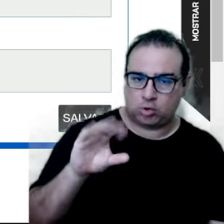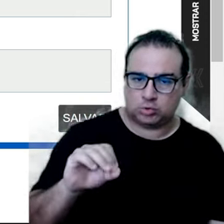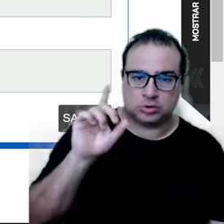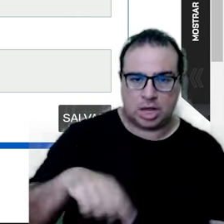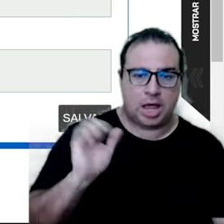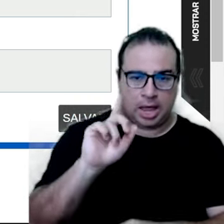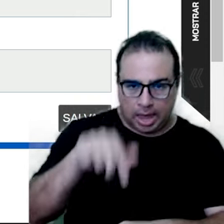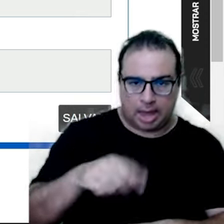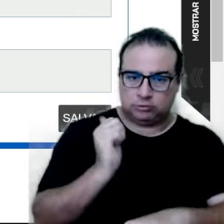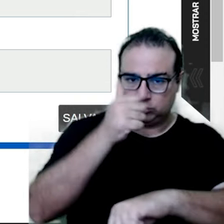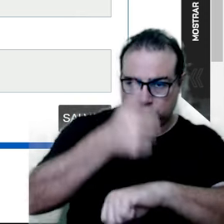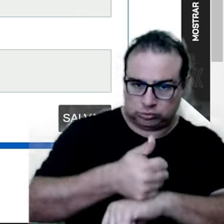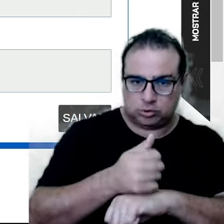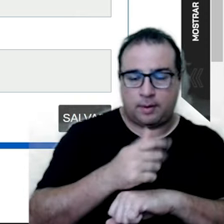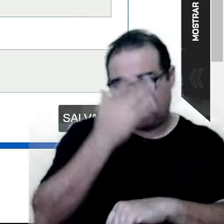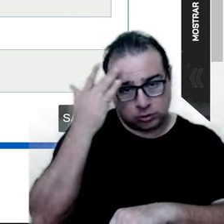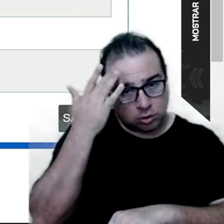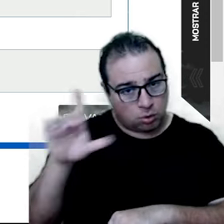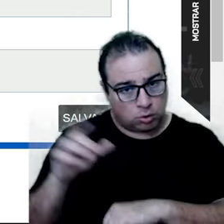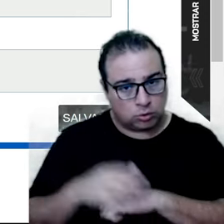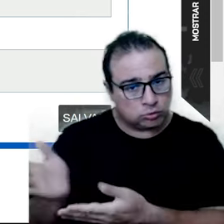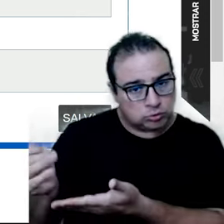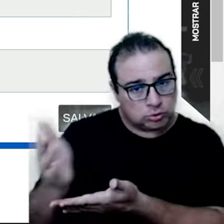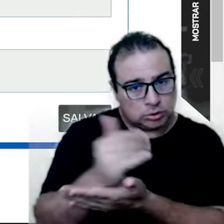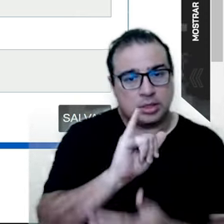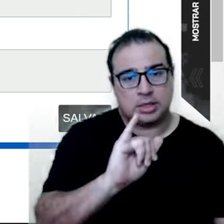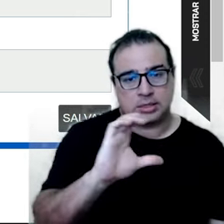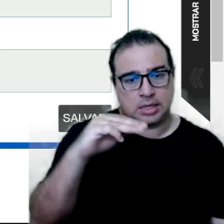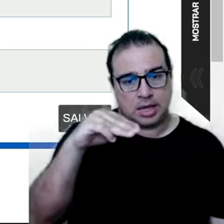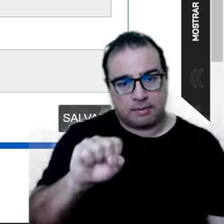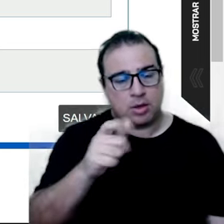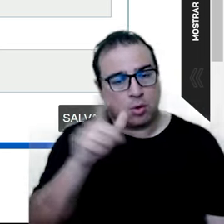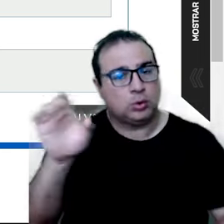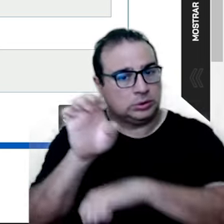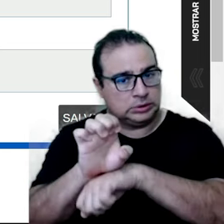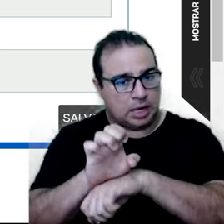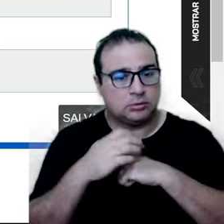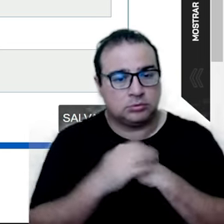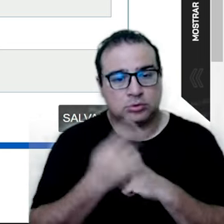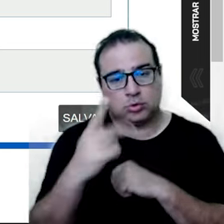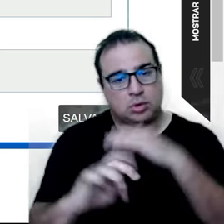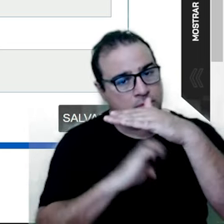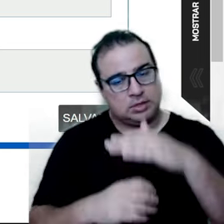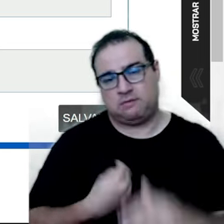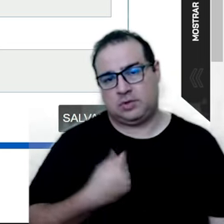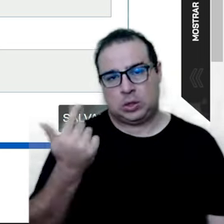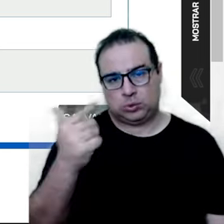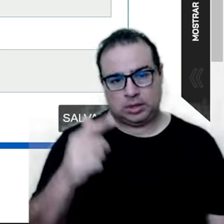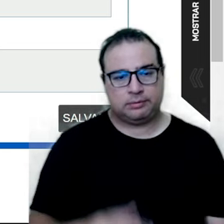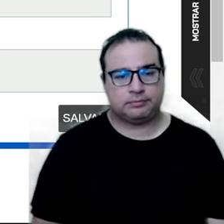você é um substituto tributário quando você substitui alguém no recolhimento do cms no outro estado que sua empresa não